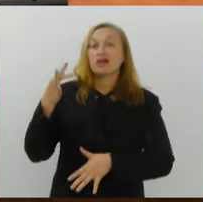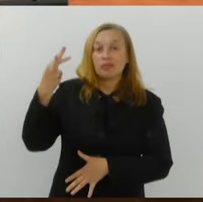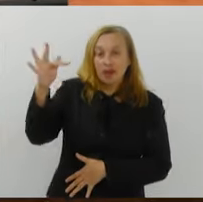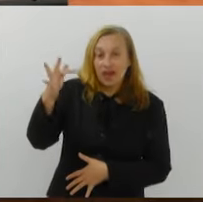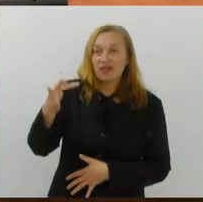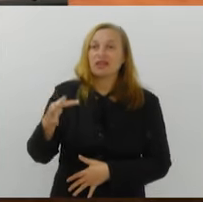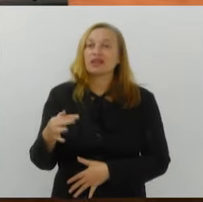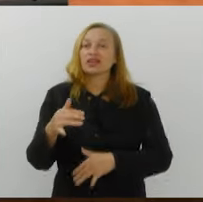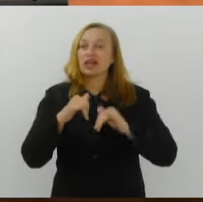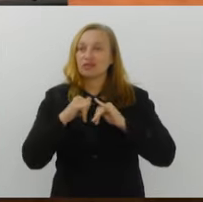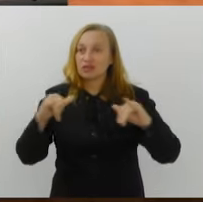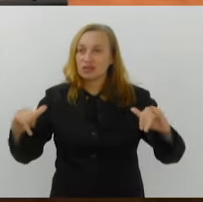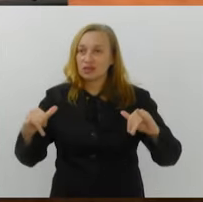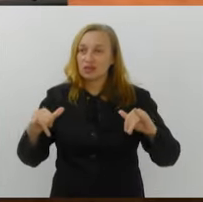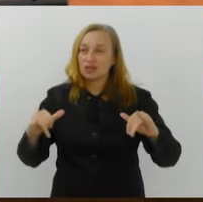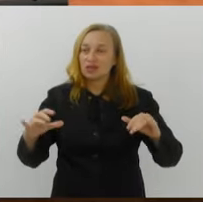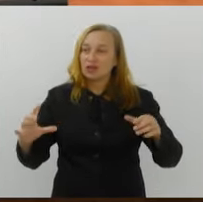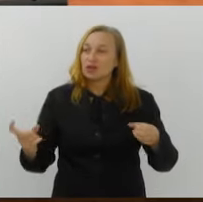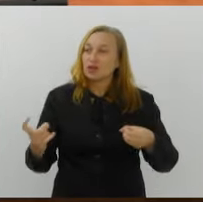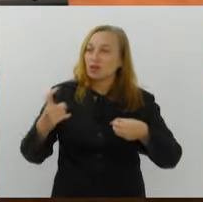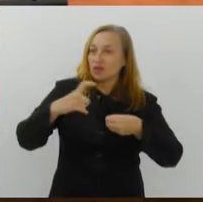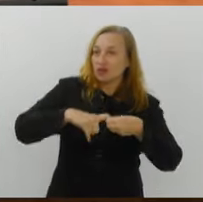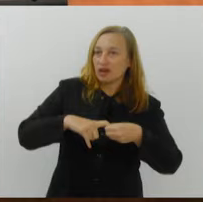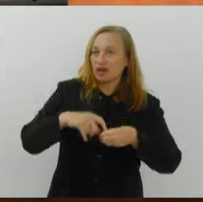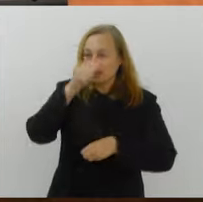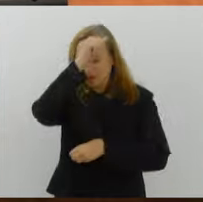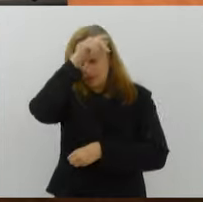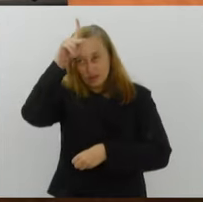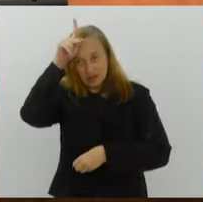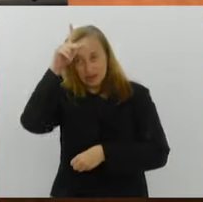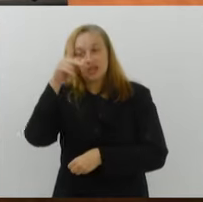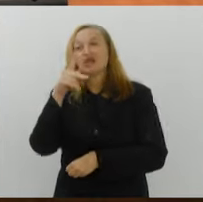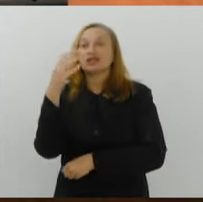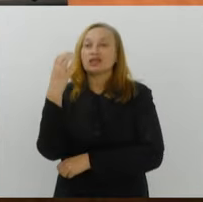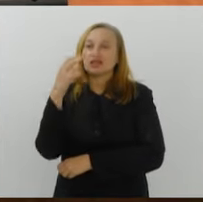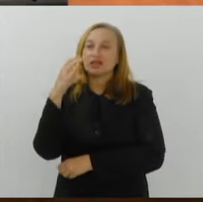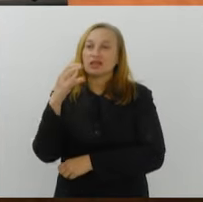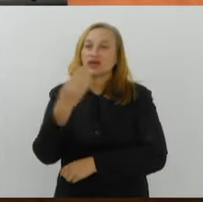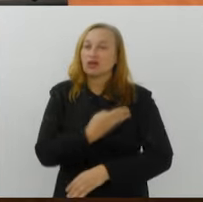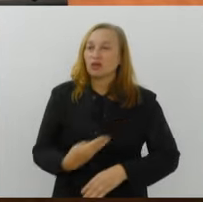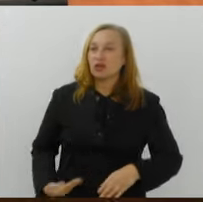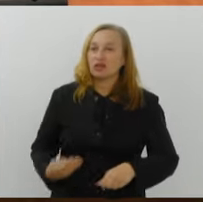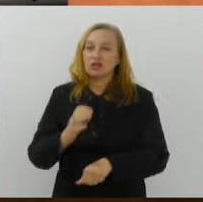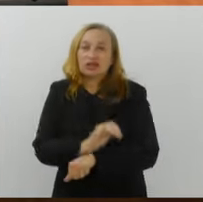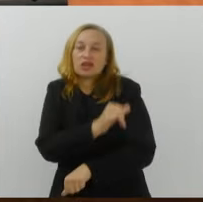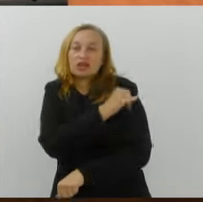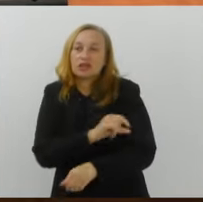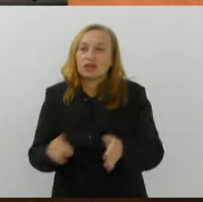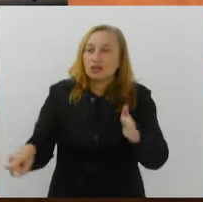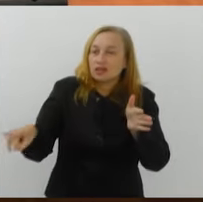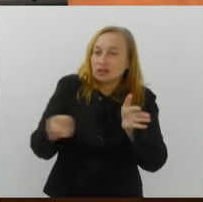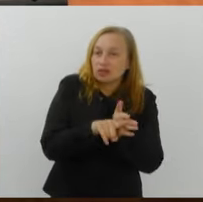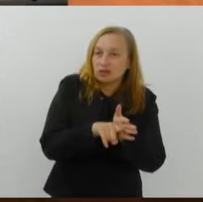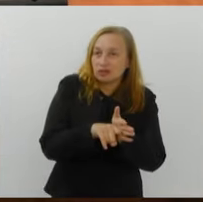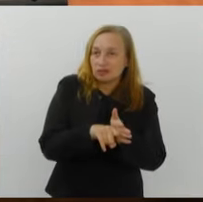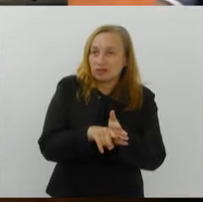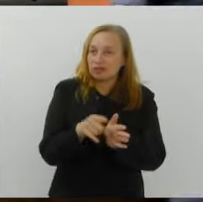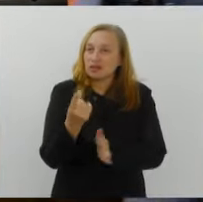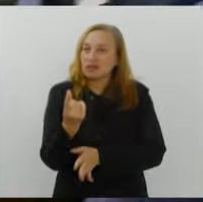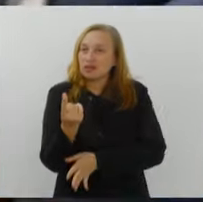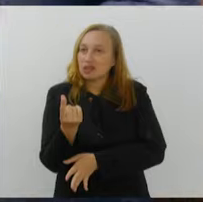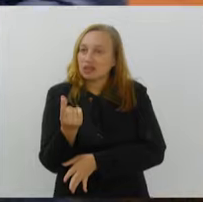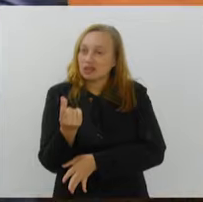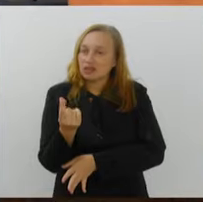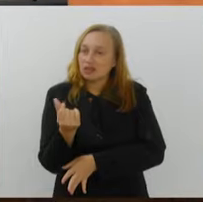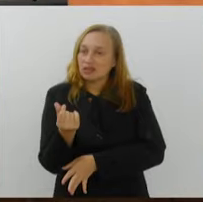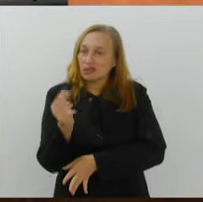anunciando um convênio entre a Prefeitura de Niterói e o Governo do Estado do Rio de Janeiro para redução da tarifa da estação de Charitas